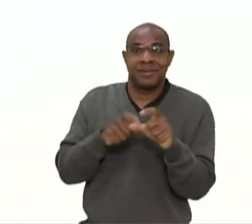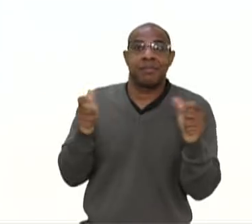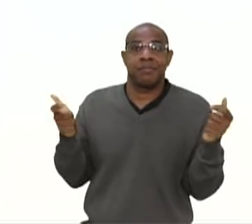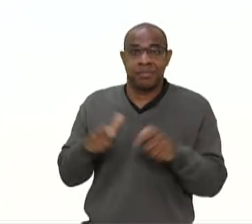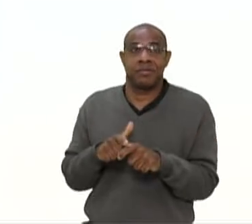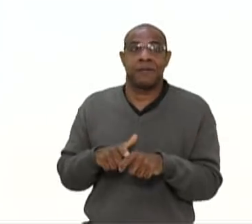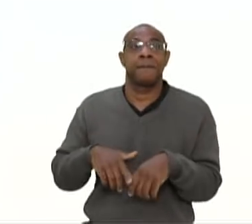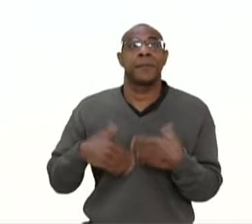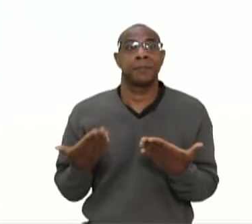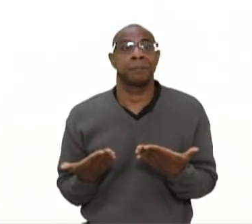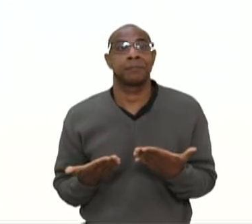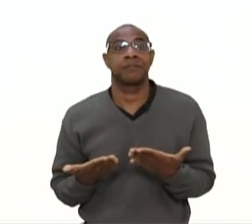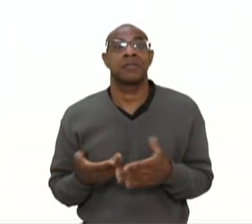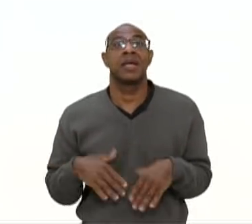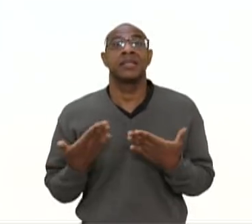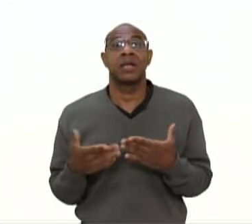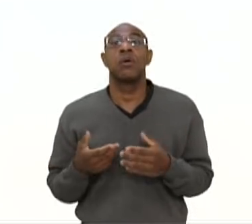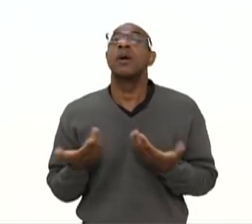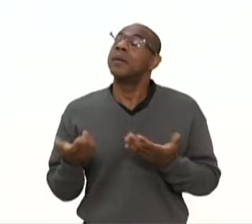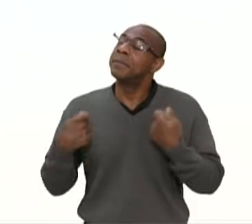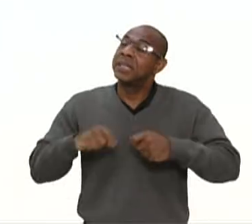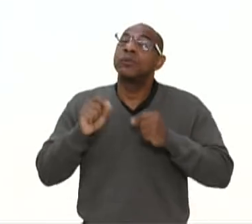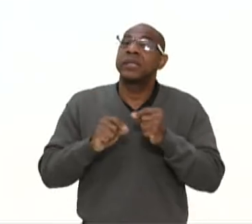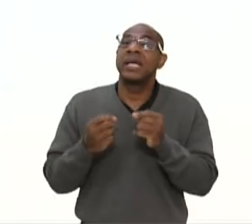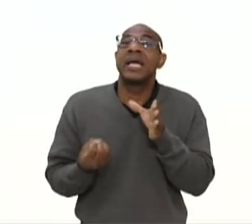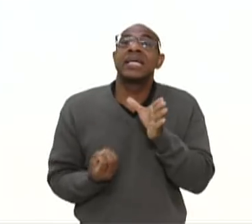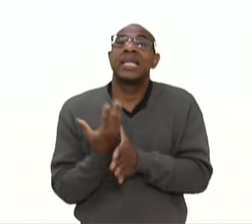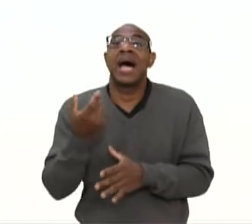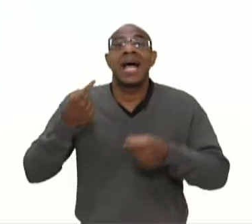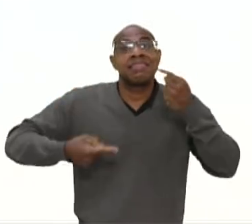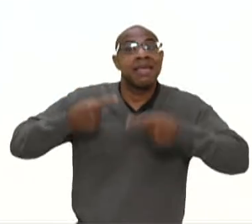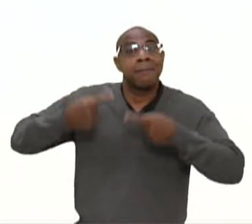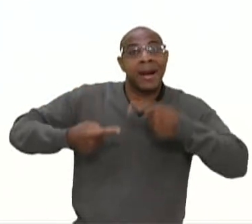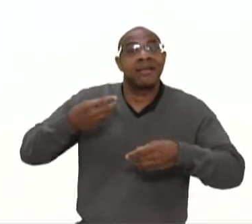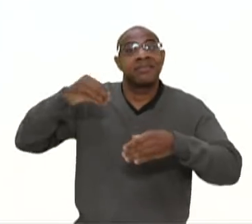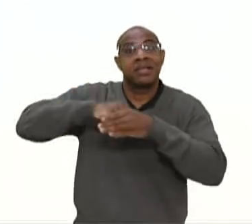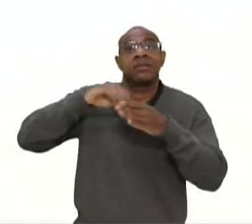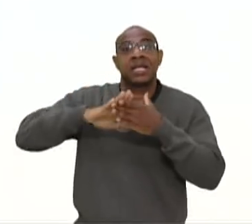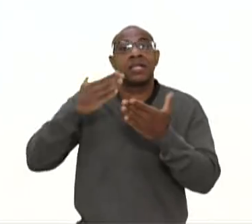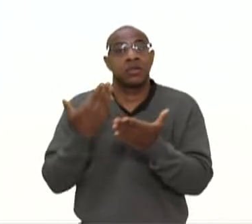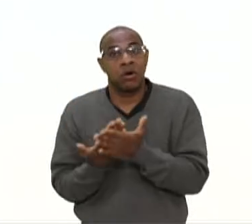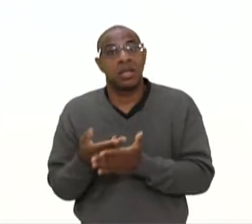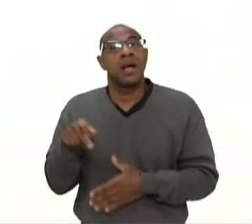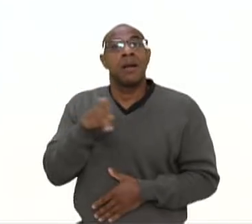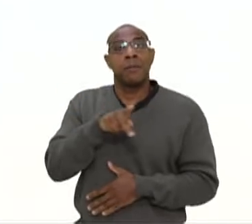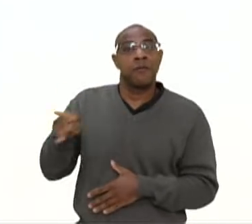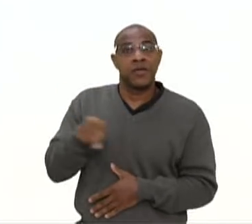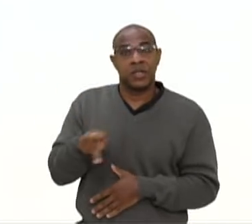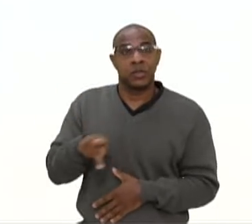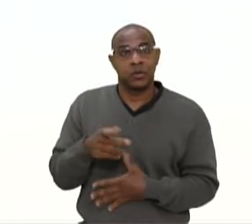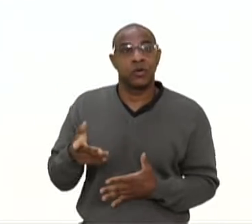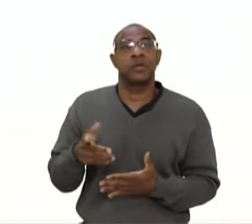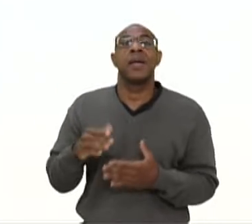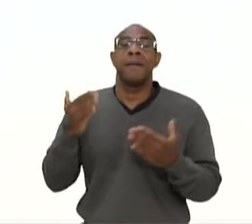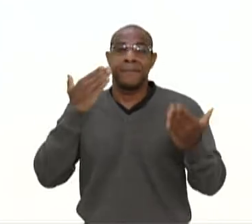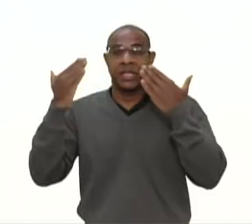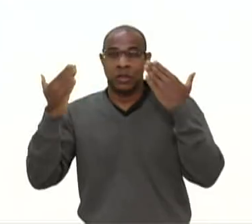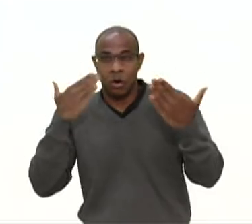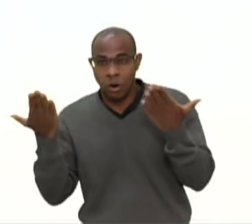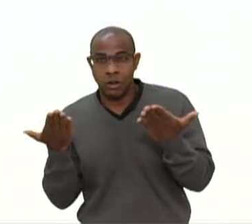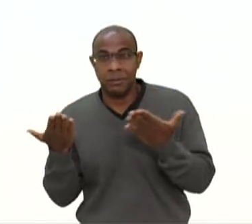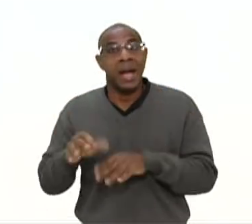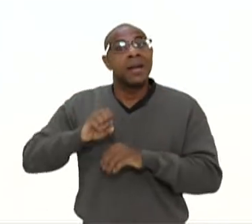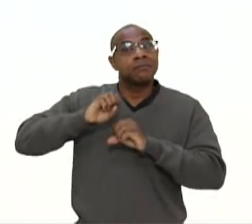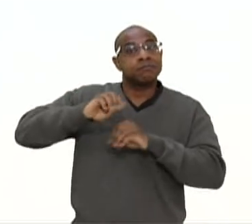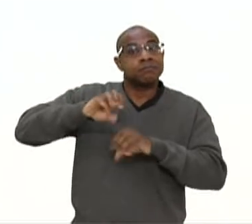Promover debates nas escolas com os alunos, professores, psicólogos e responsáveis, a fim de conscientizar crianças